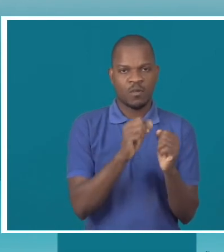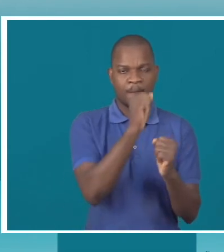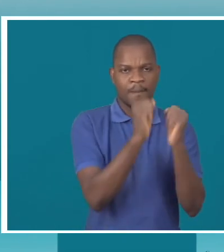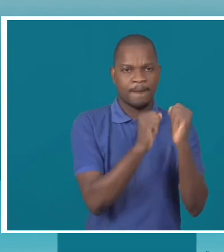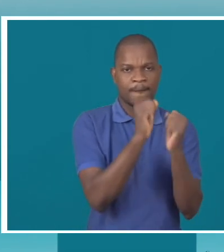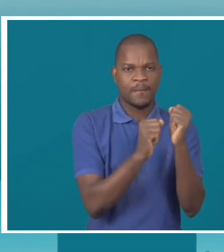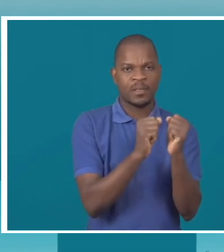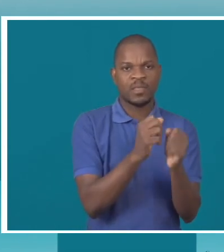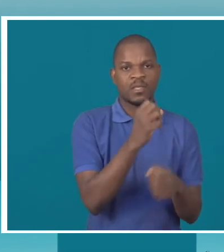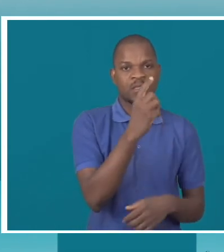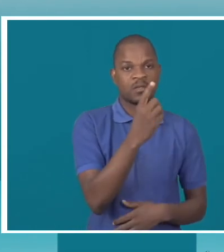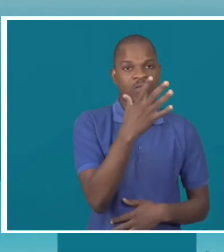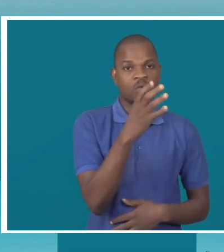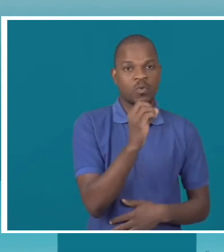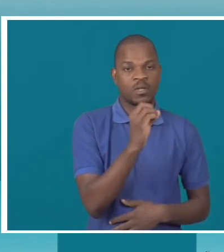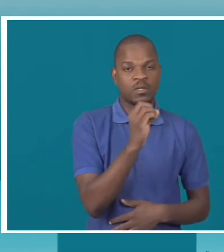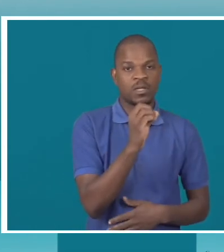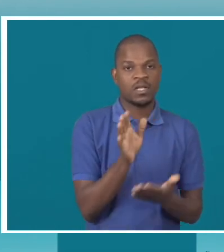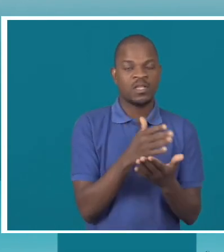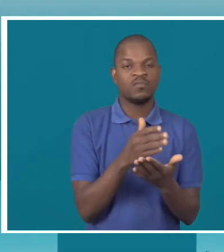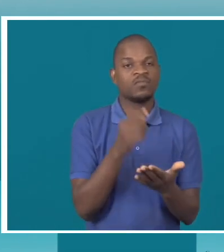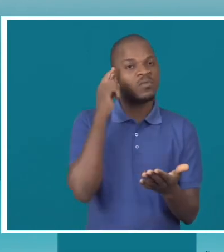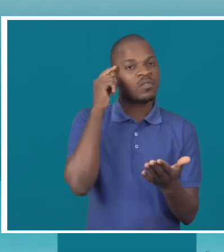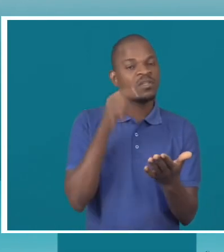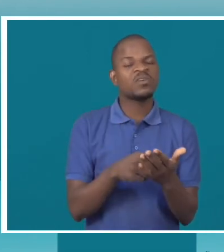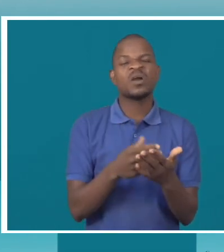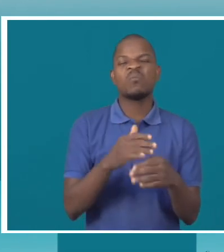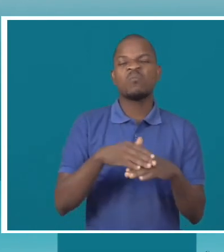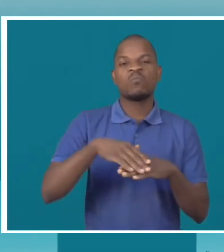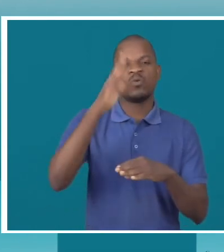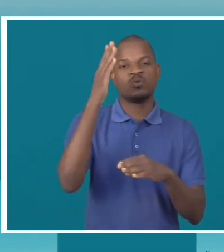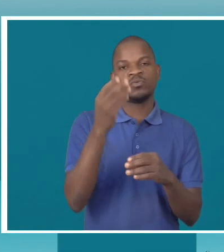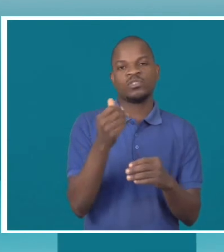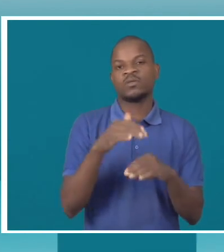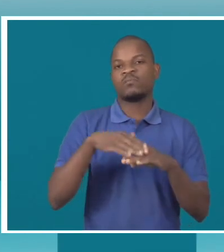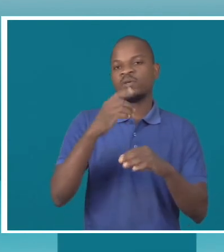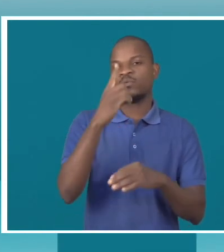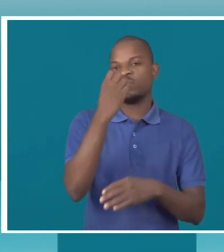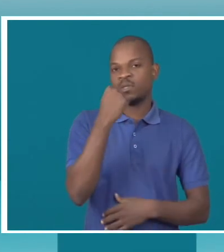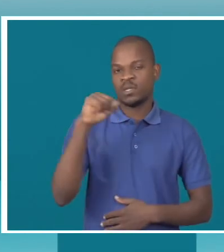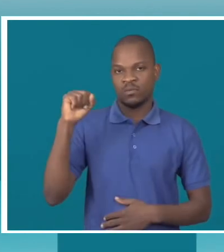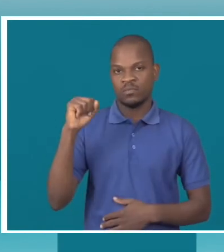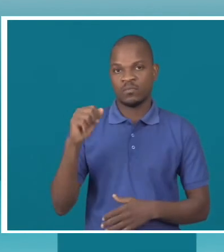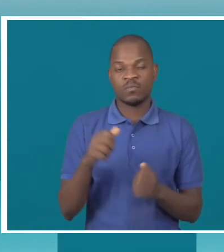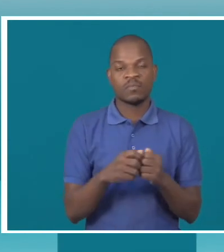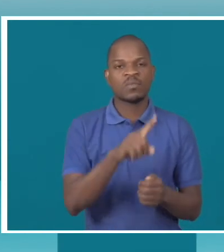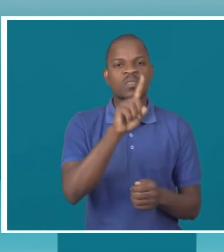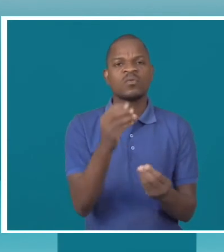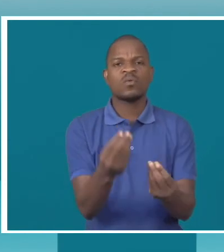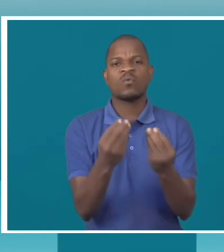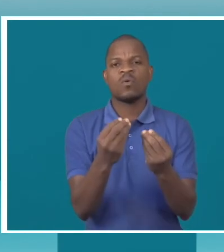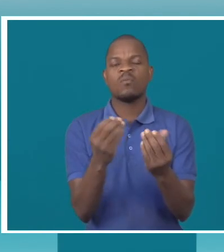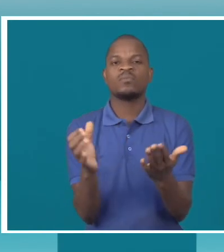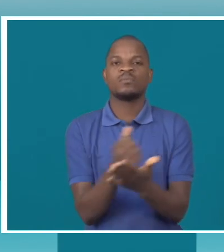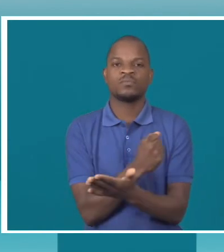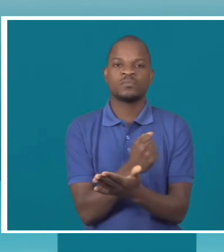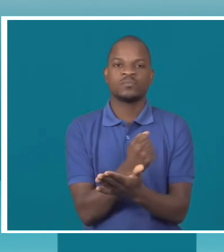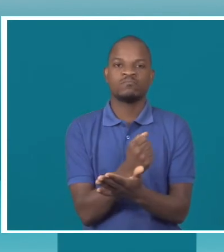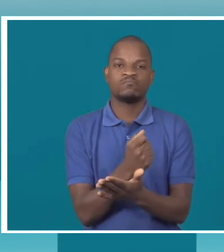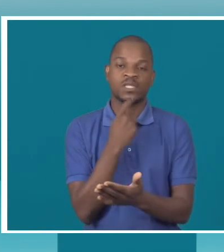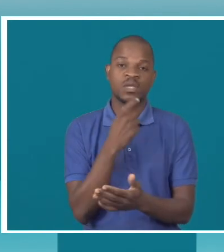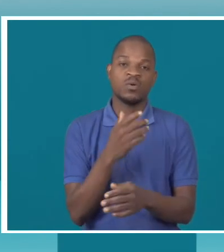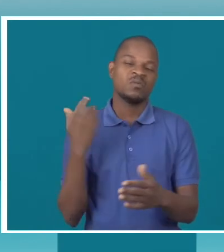livros vai ser de 1.316.250. Como é que acha que pode conseguir? Já comecei há muito tempo